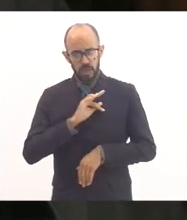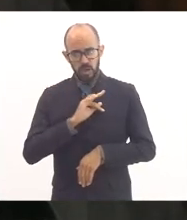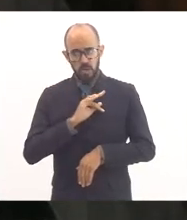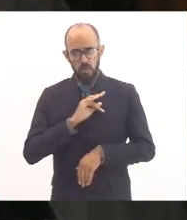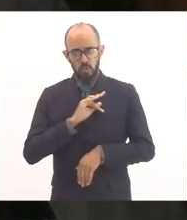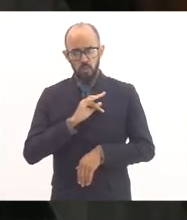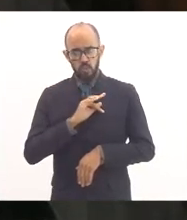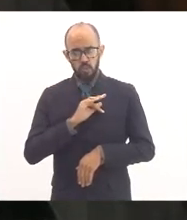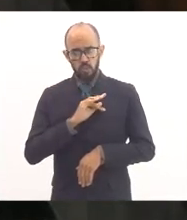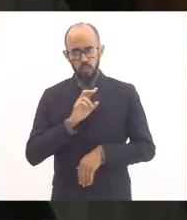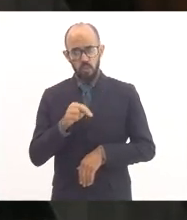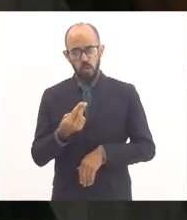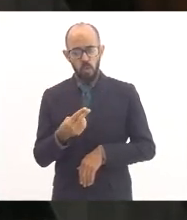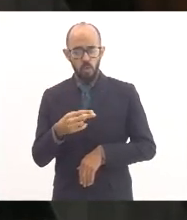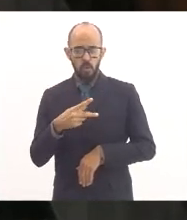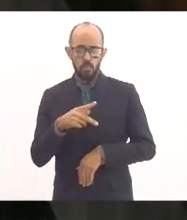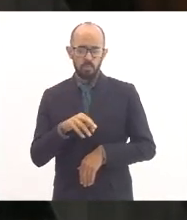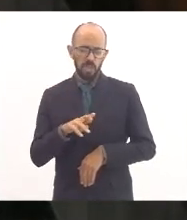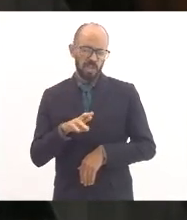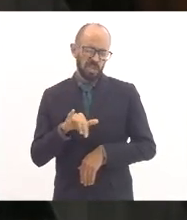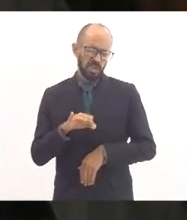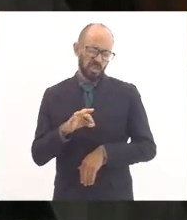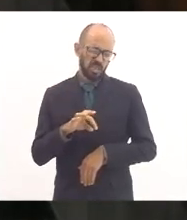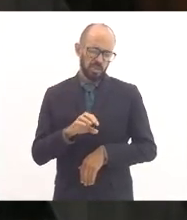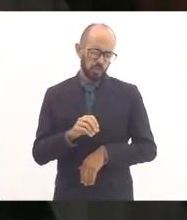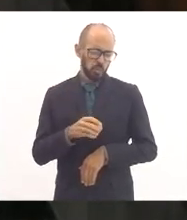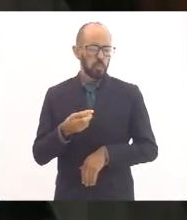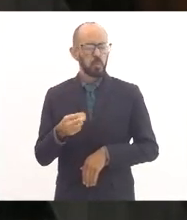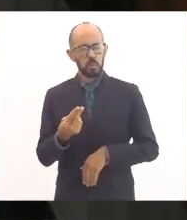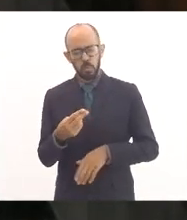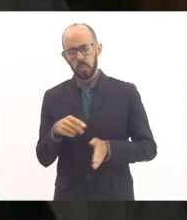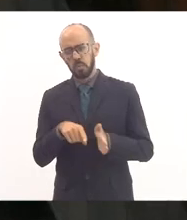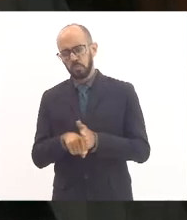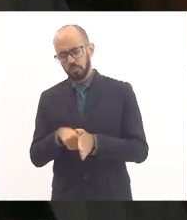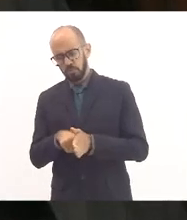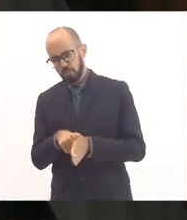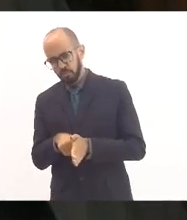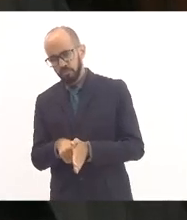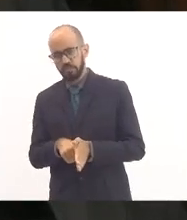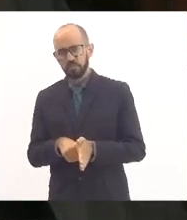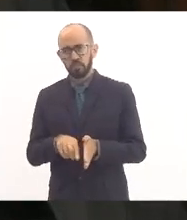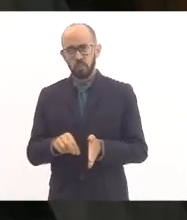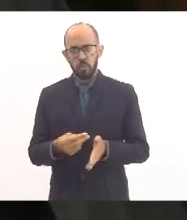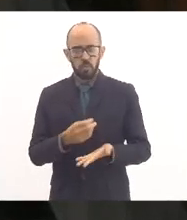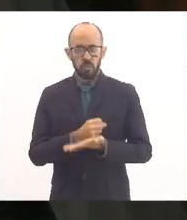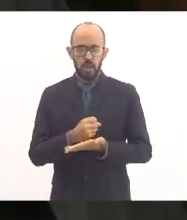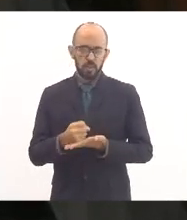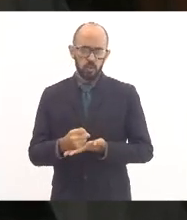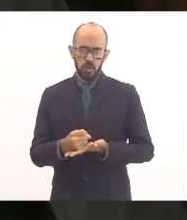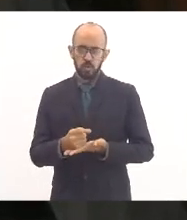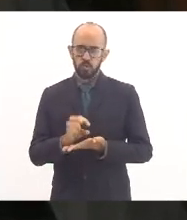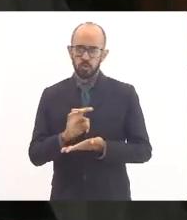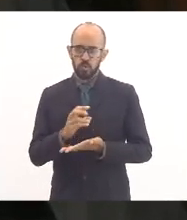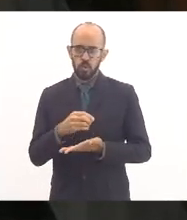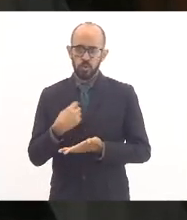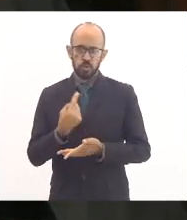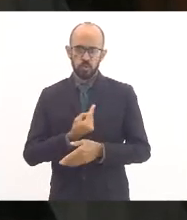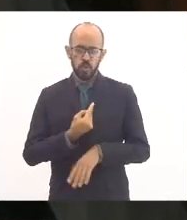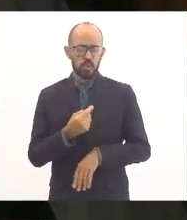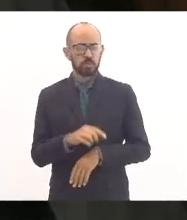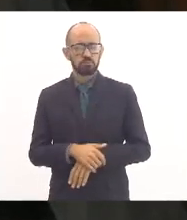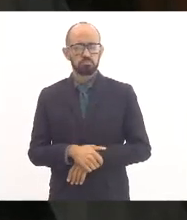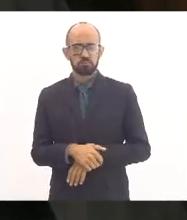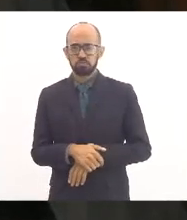Civil que é seja período que a seja investigador que a seja o céu de cartório todos nós